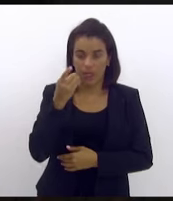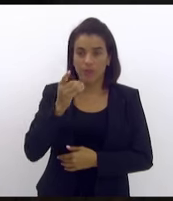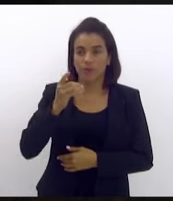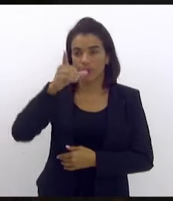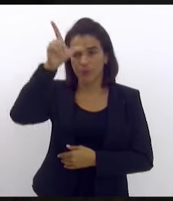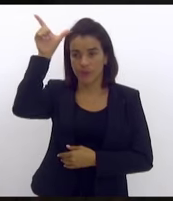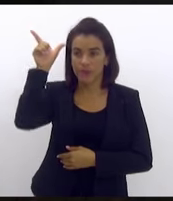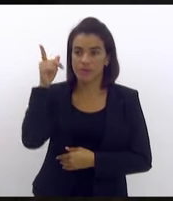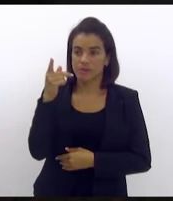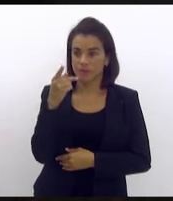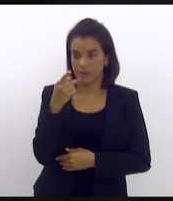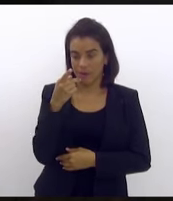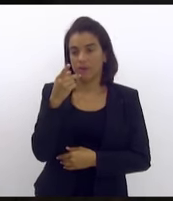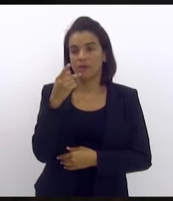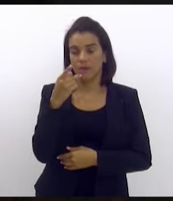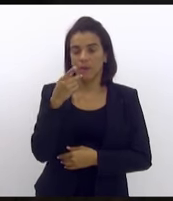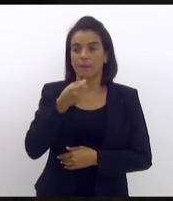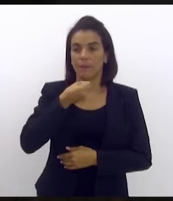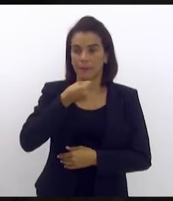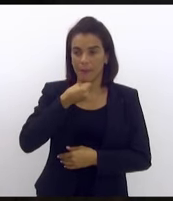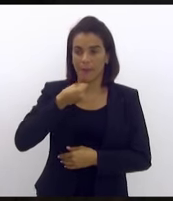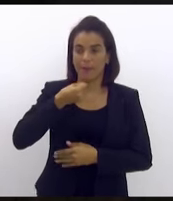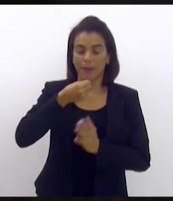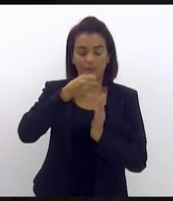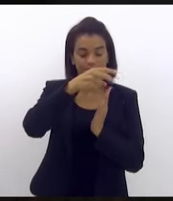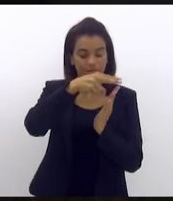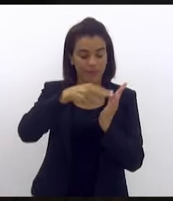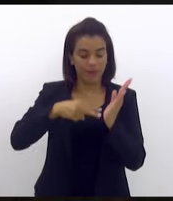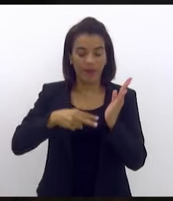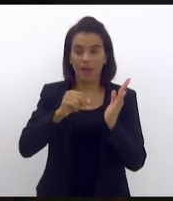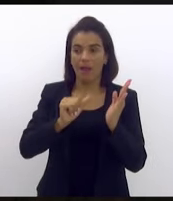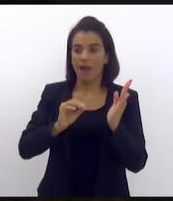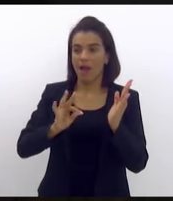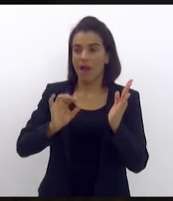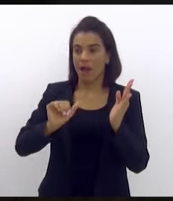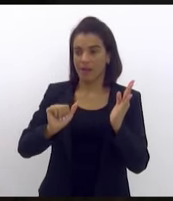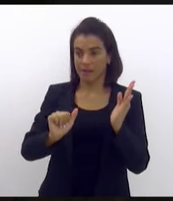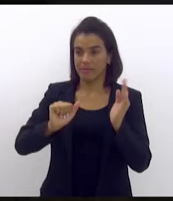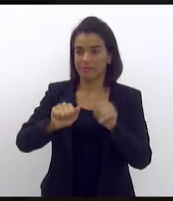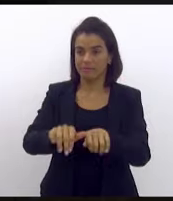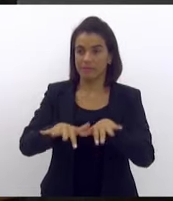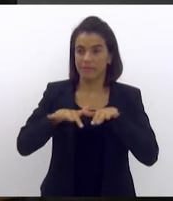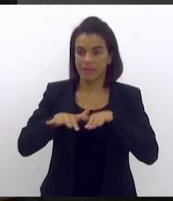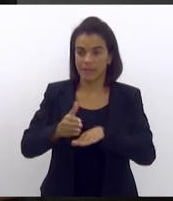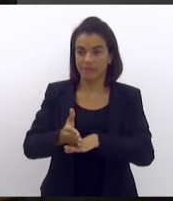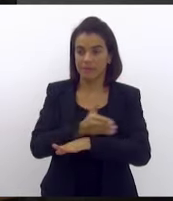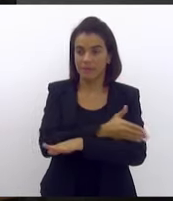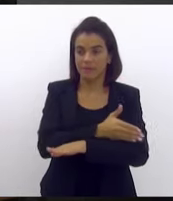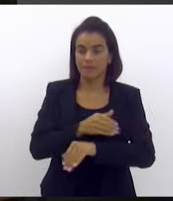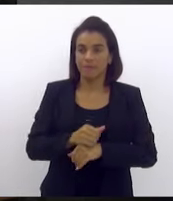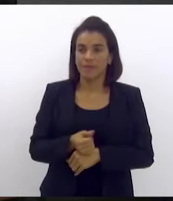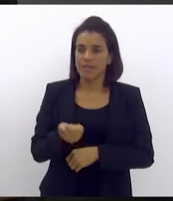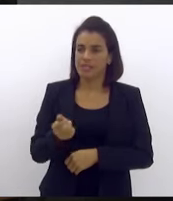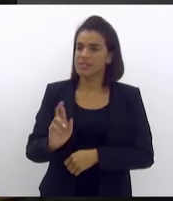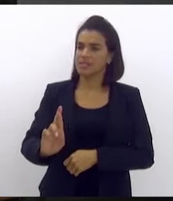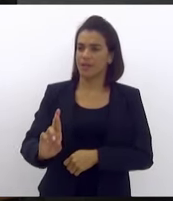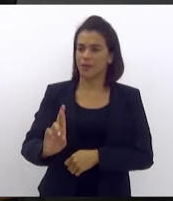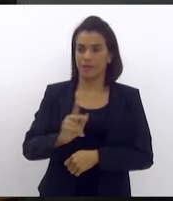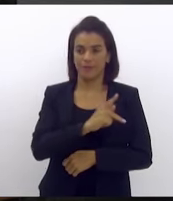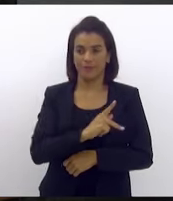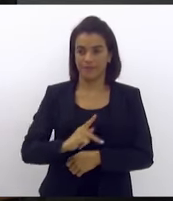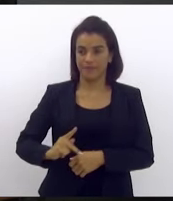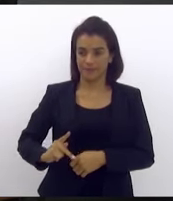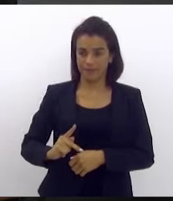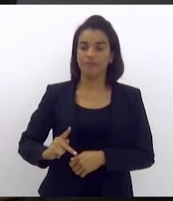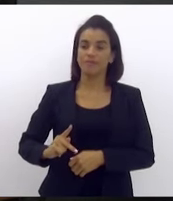Luiz Paulo para fazer a leitura da ata da sessão anterior. Senhor